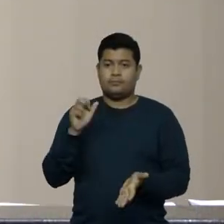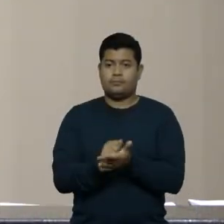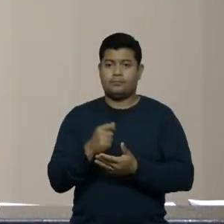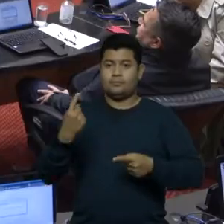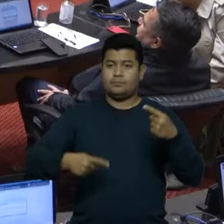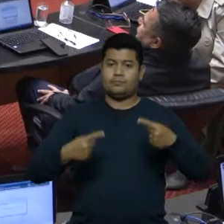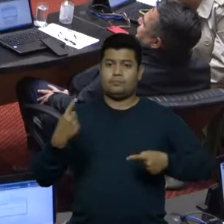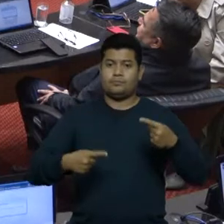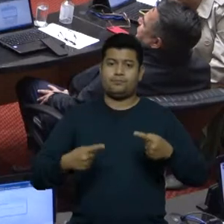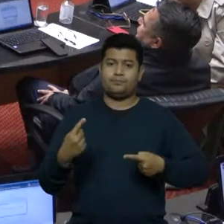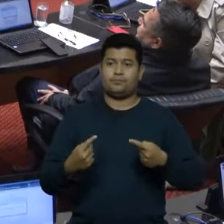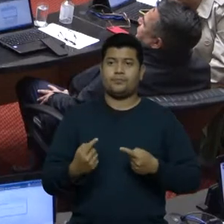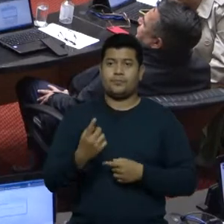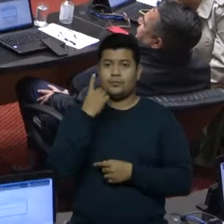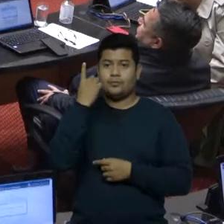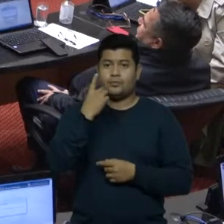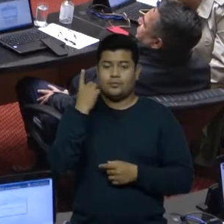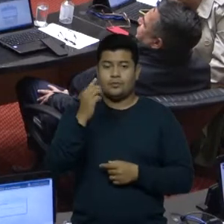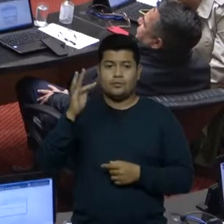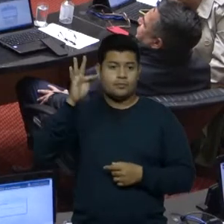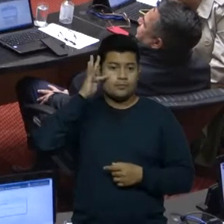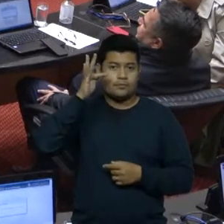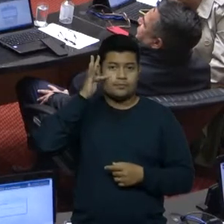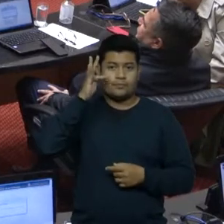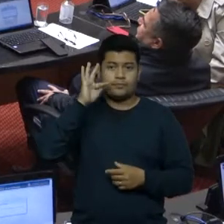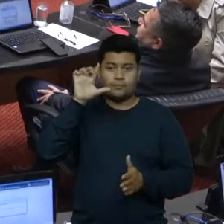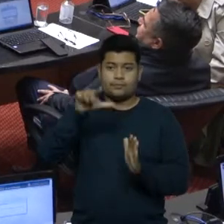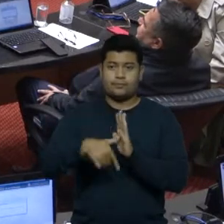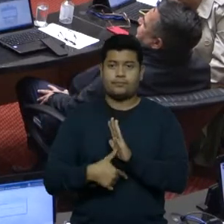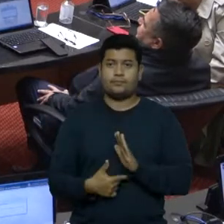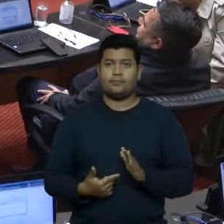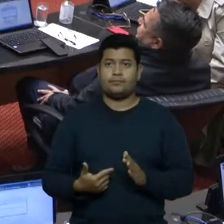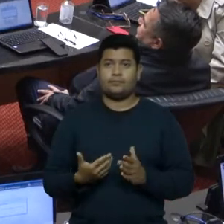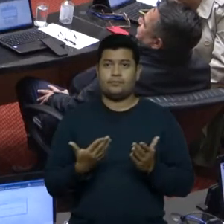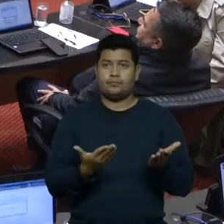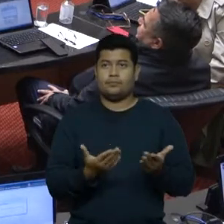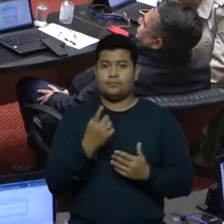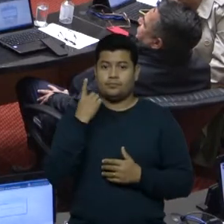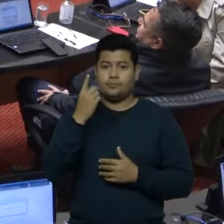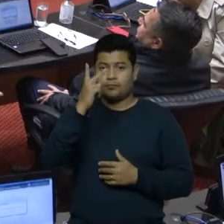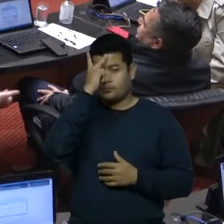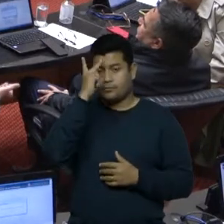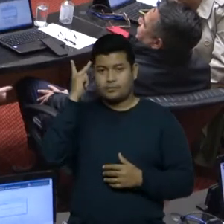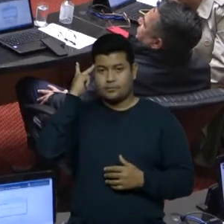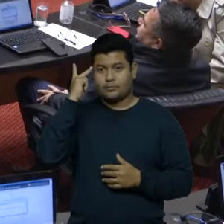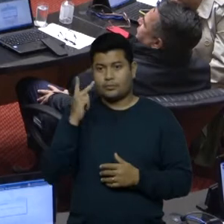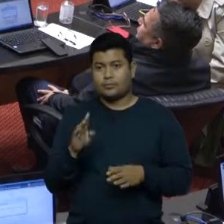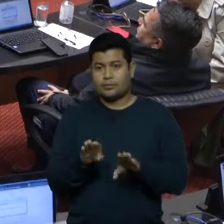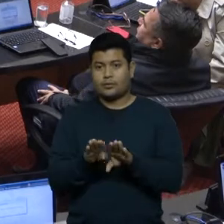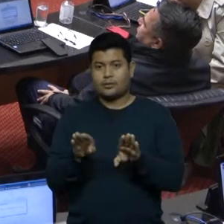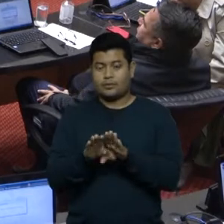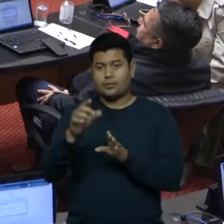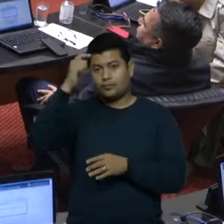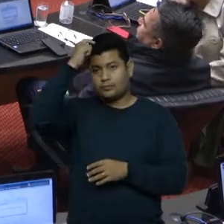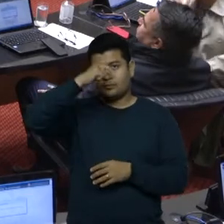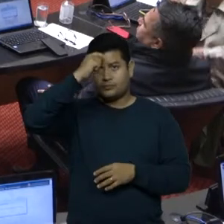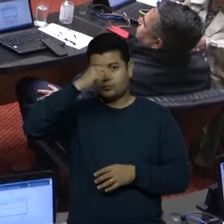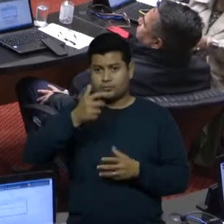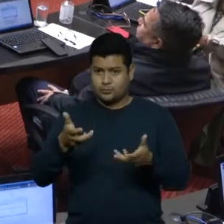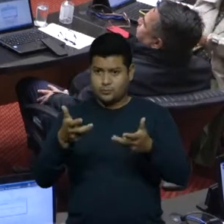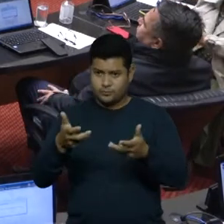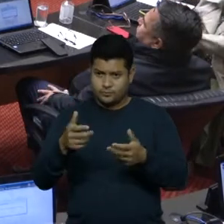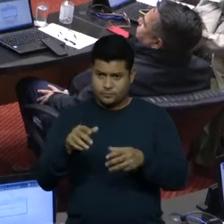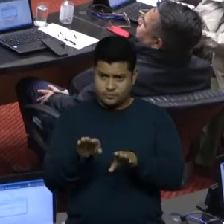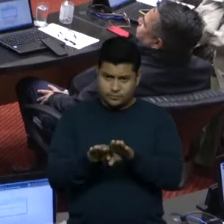discutir deputado Fernando cleni depois deputada Paulinha e depois Deputado Maurício vai ser em si também